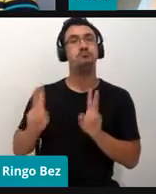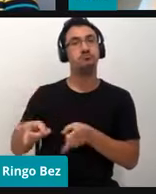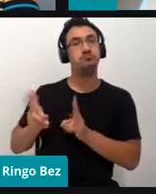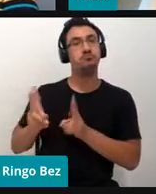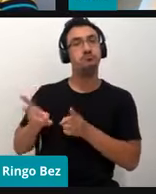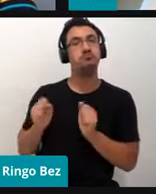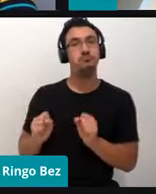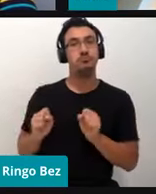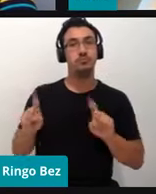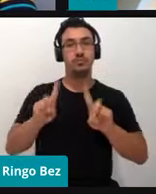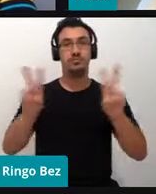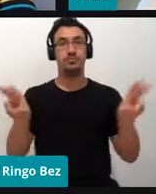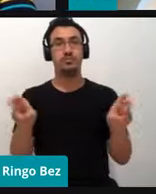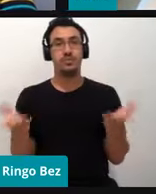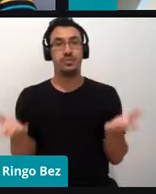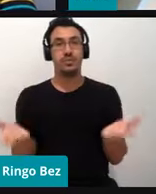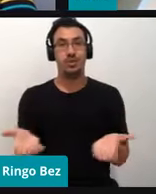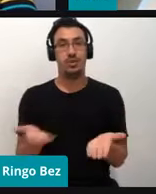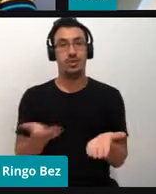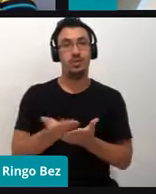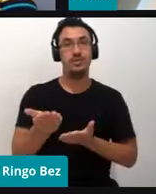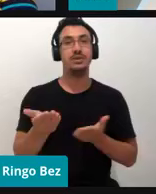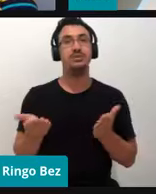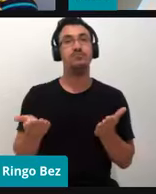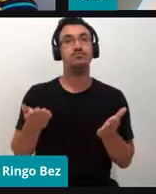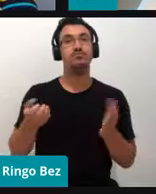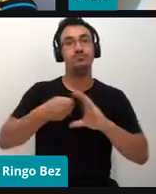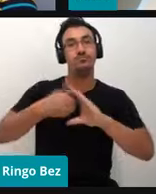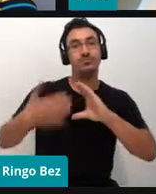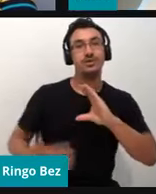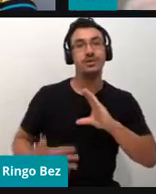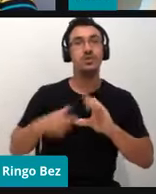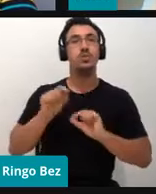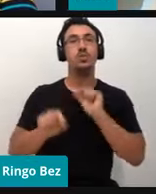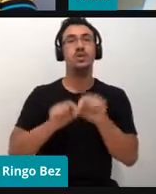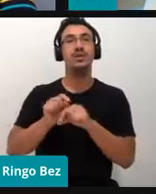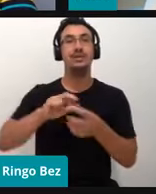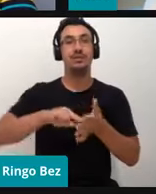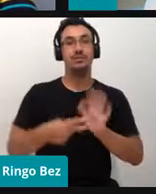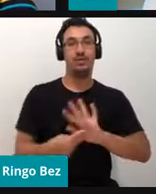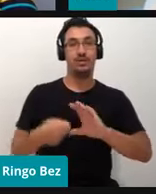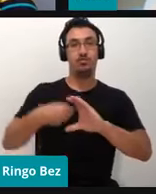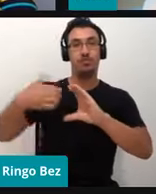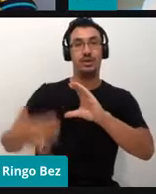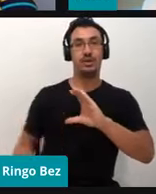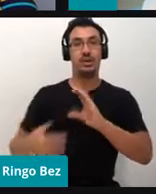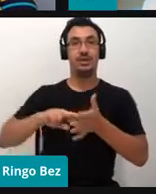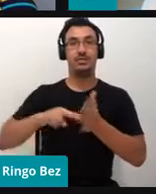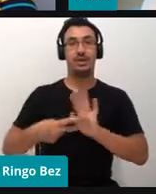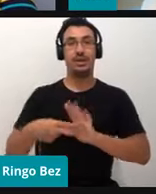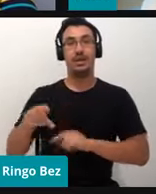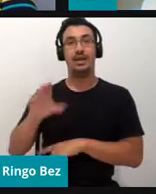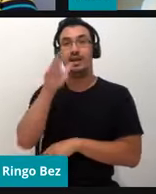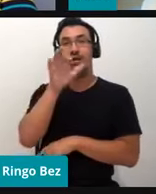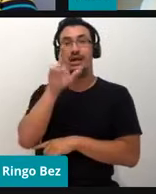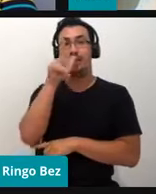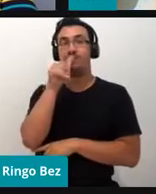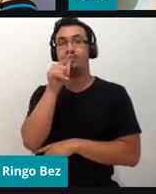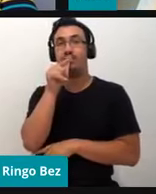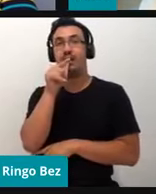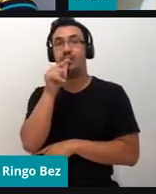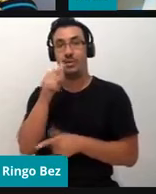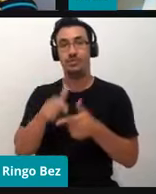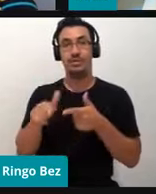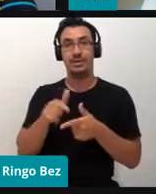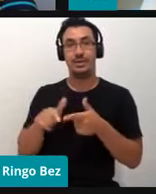Então eu vou começar aqui tentando caracterizar o que seria essa crise hídrica, tentando sempre colocar que